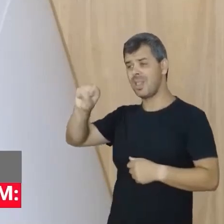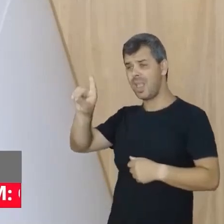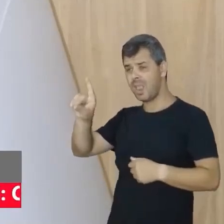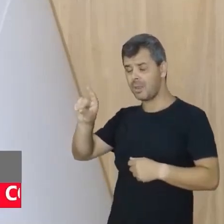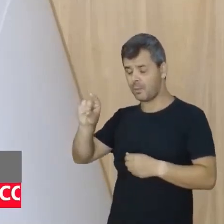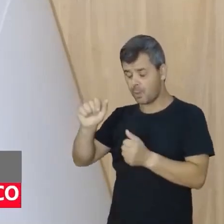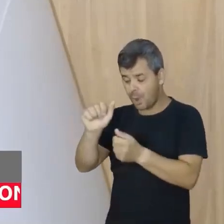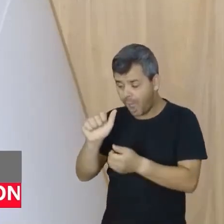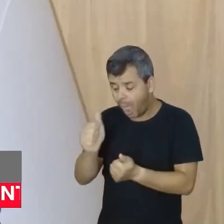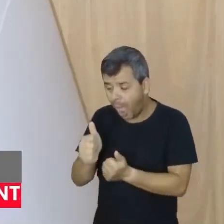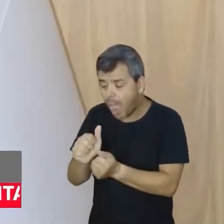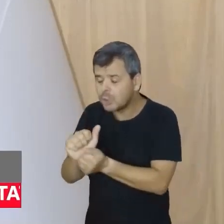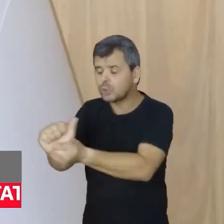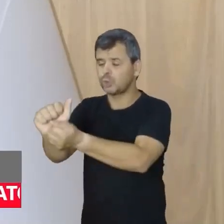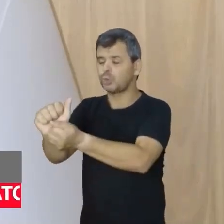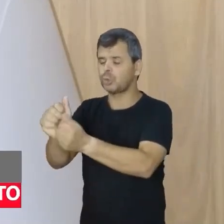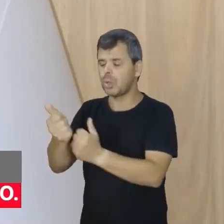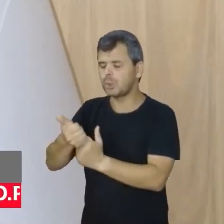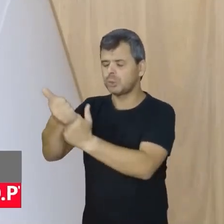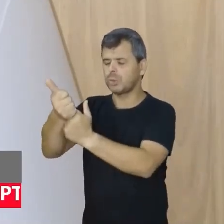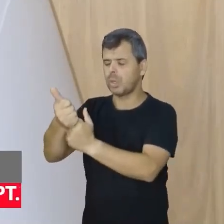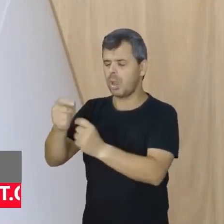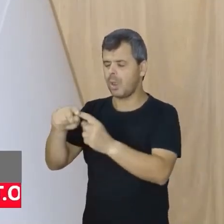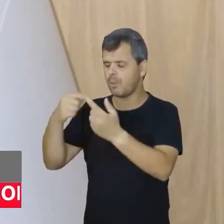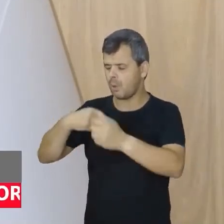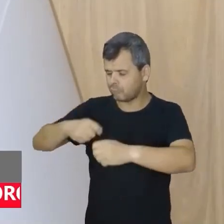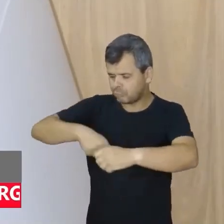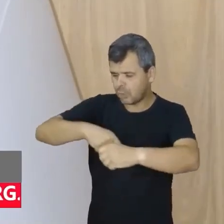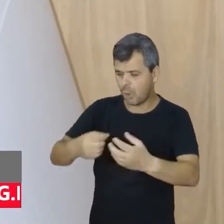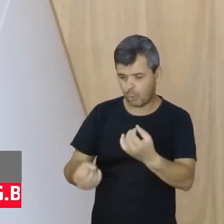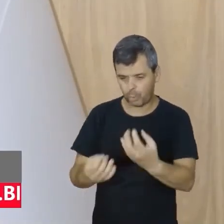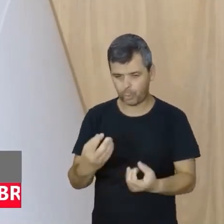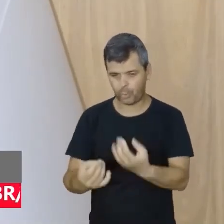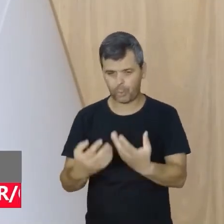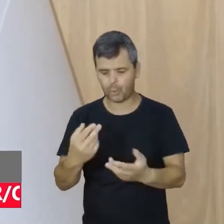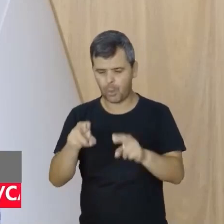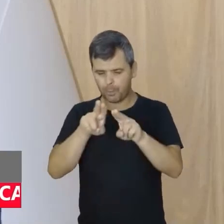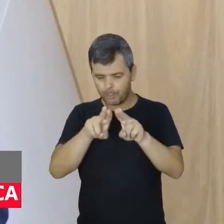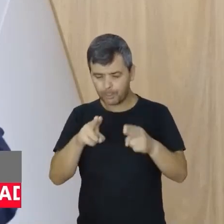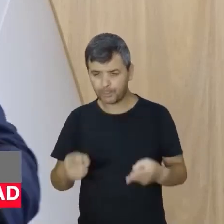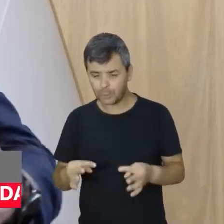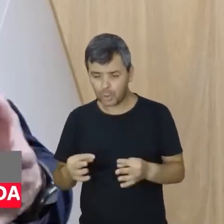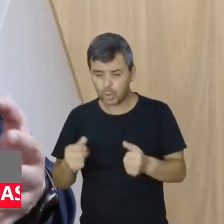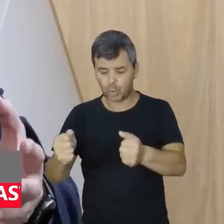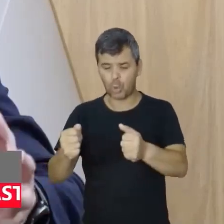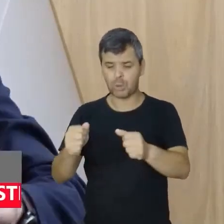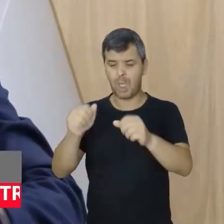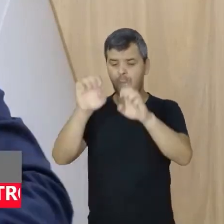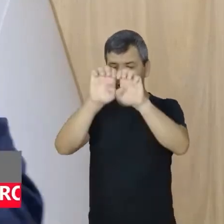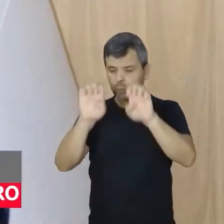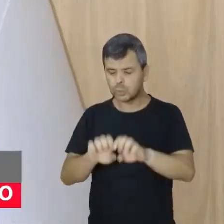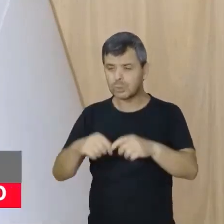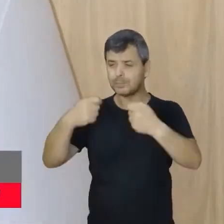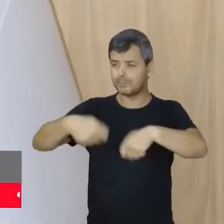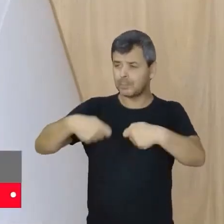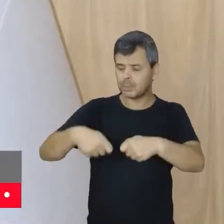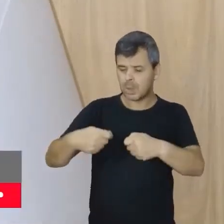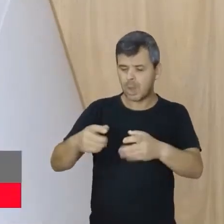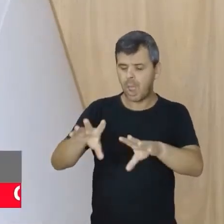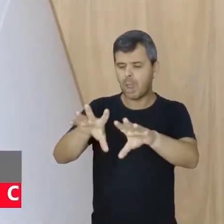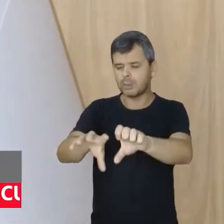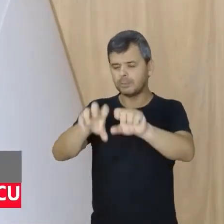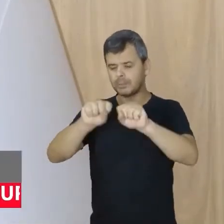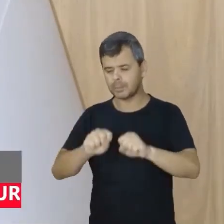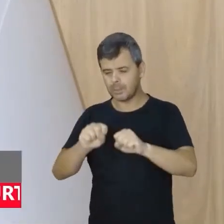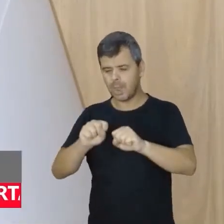montar, ajudar e estruturar essas cozinhas solidárias com fogões, com mesa, enfim, toda uma estrutura necessária para acolher bem as